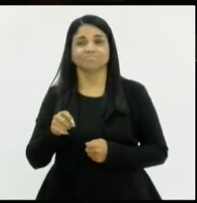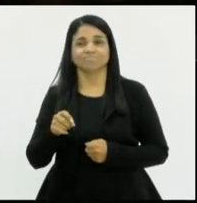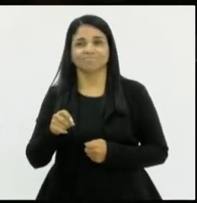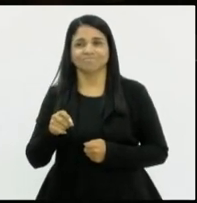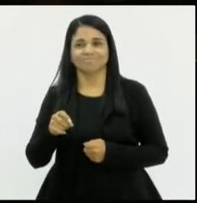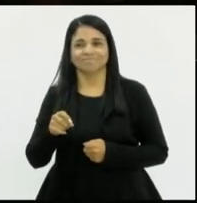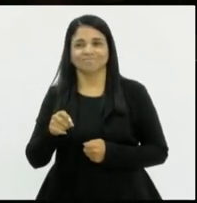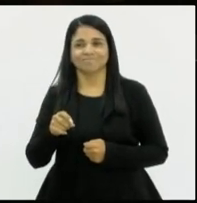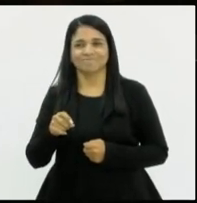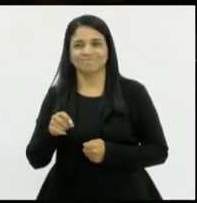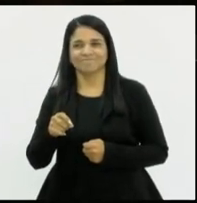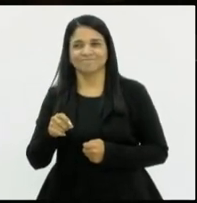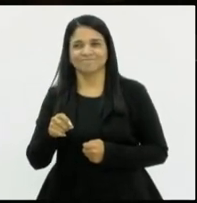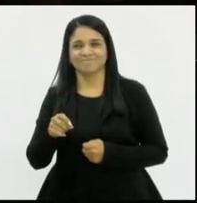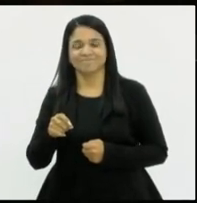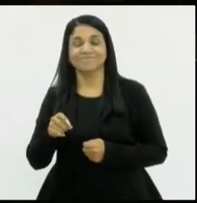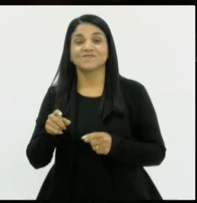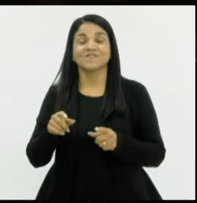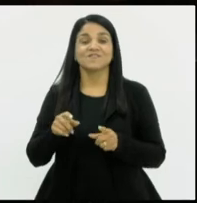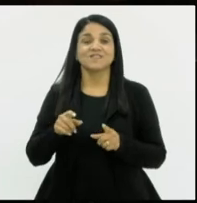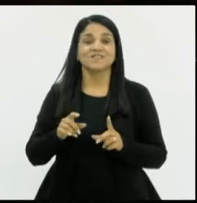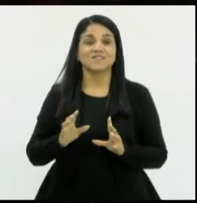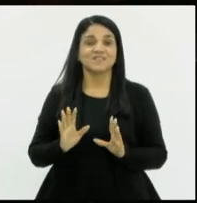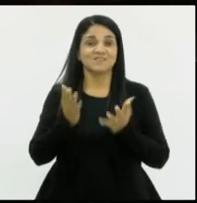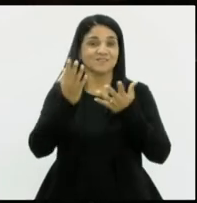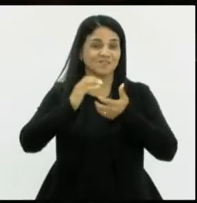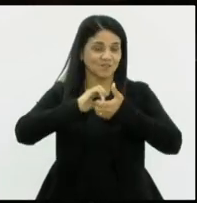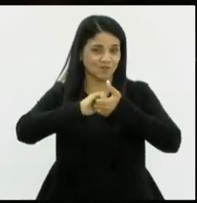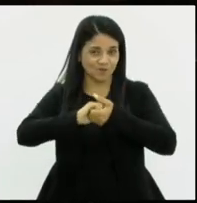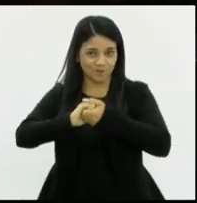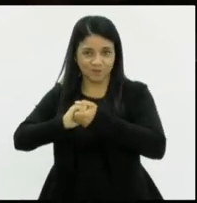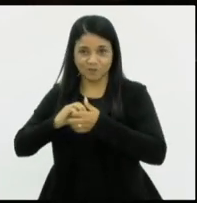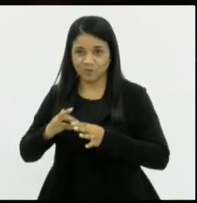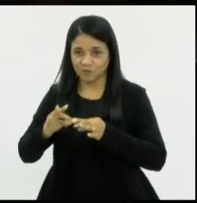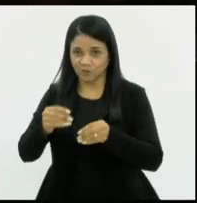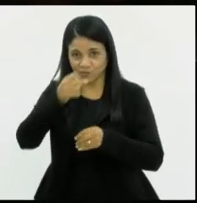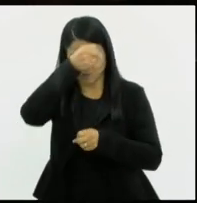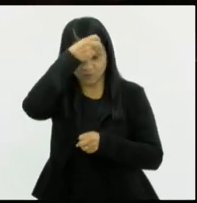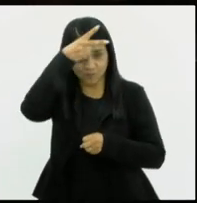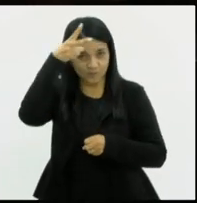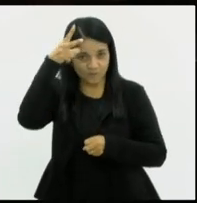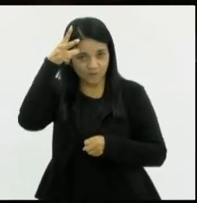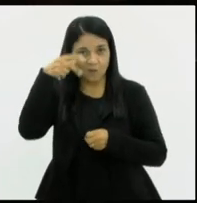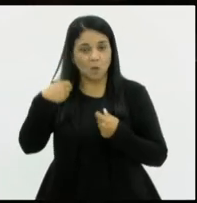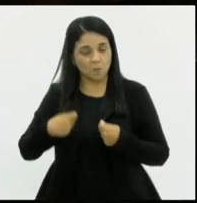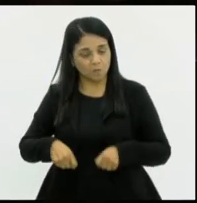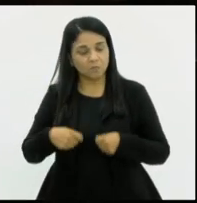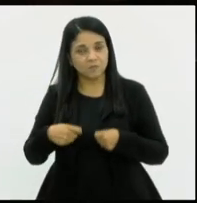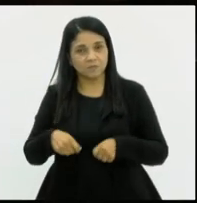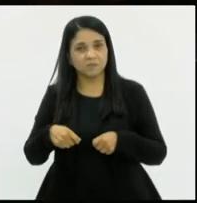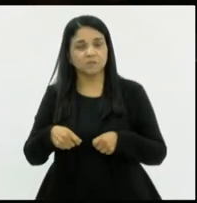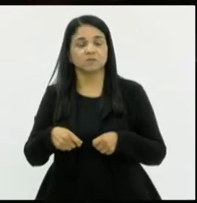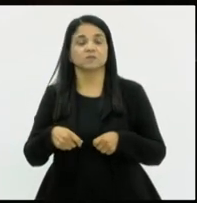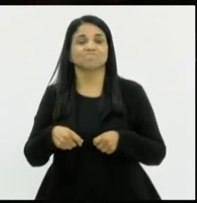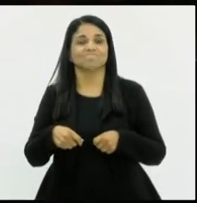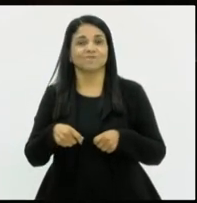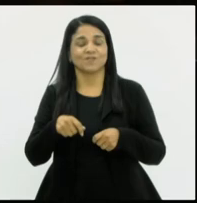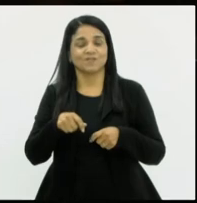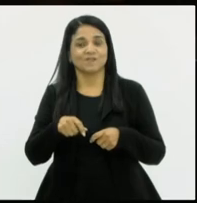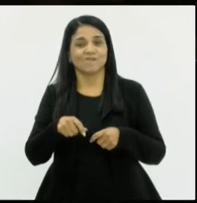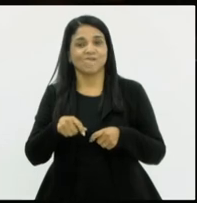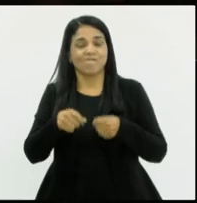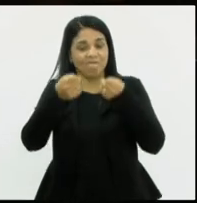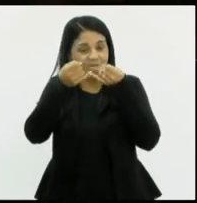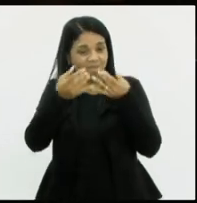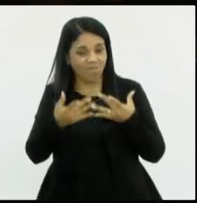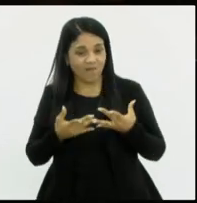saudando... Saudar o prefeito Vaguinho, estendo os cumprimentos para todos os prefeitos, mas eu preciso também fazer esse parênteses, porque